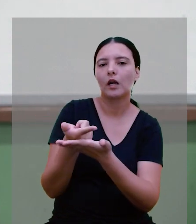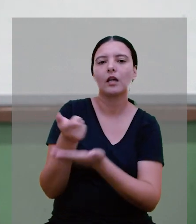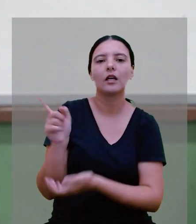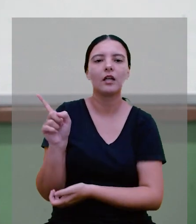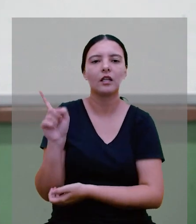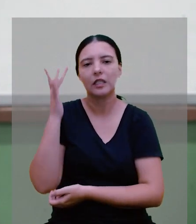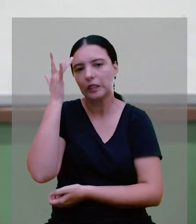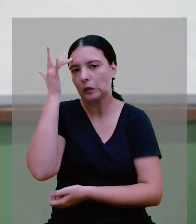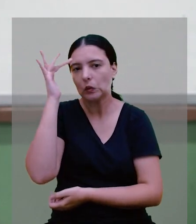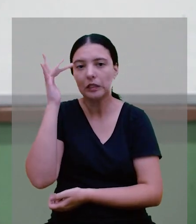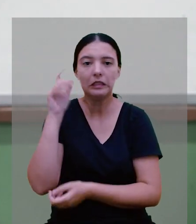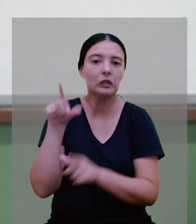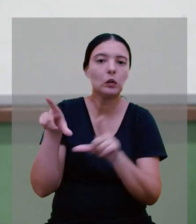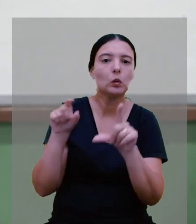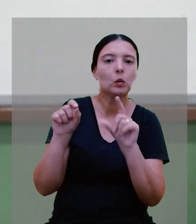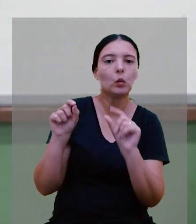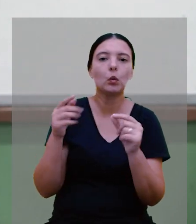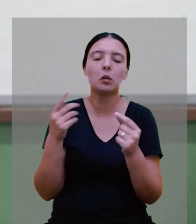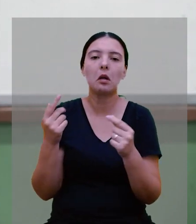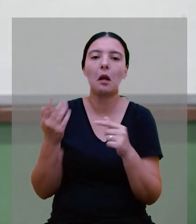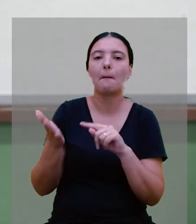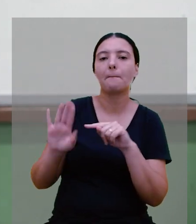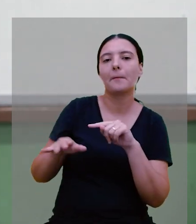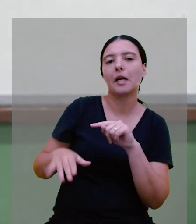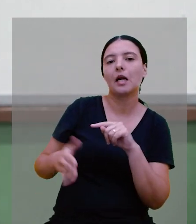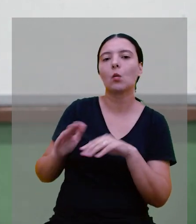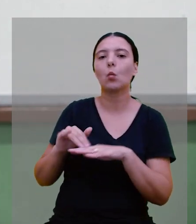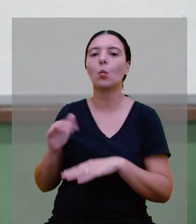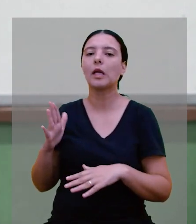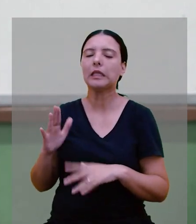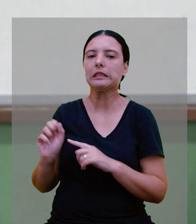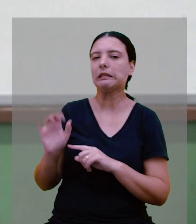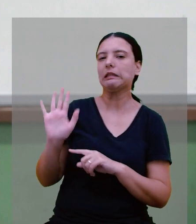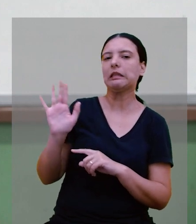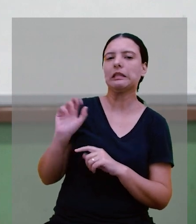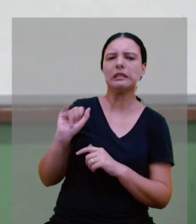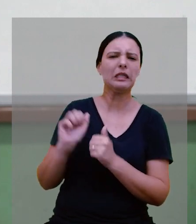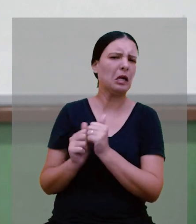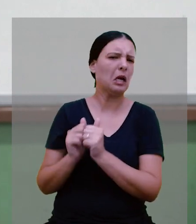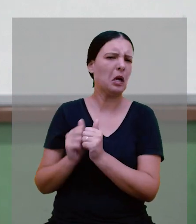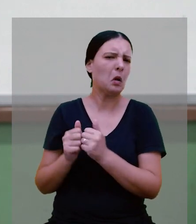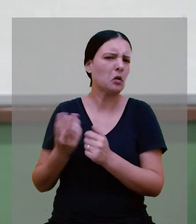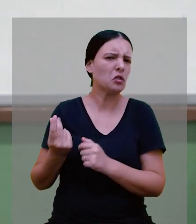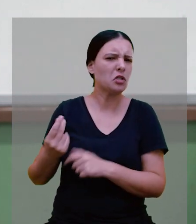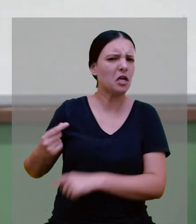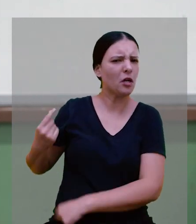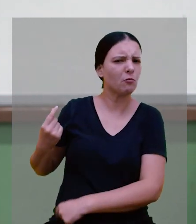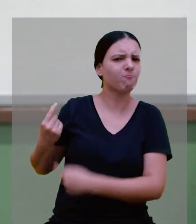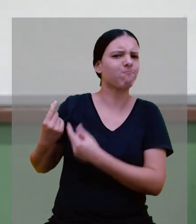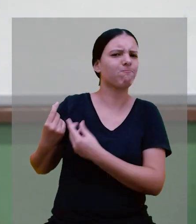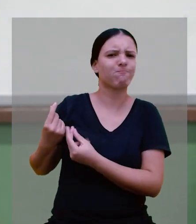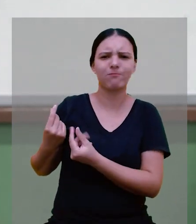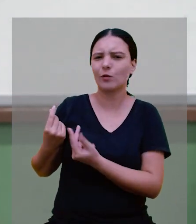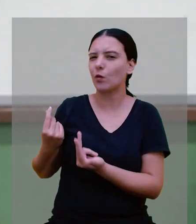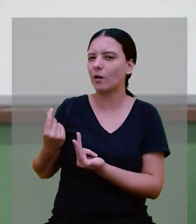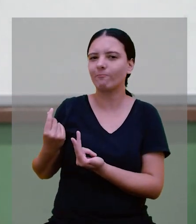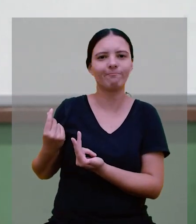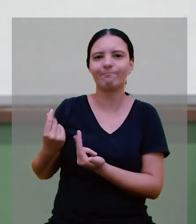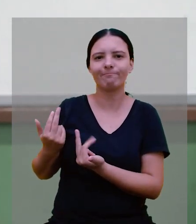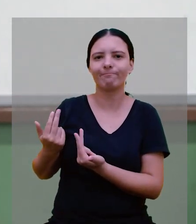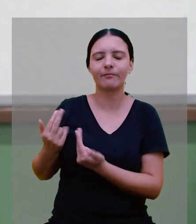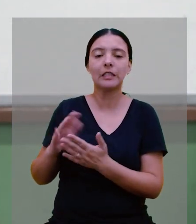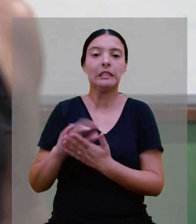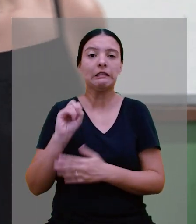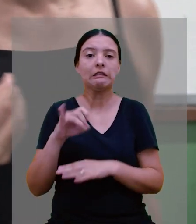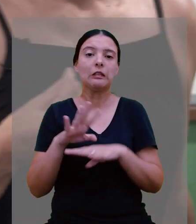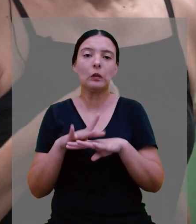sabe escolher o preço mais barato. E ela não sabe se o preço do arroz é o preço do dinheiro que ela tem no bolso. Ela está doente em